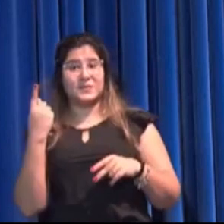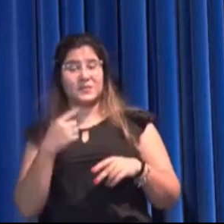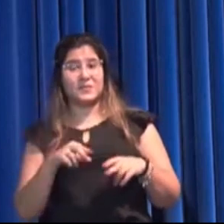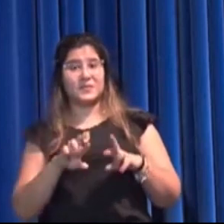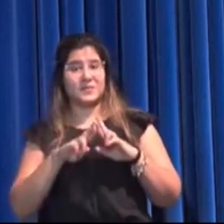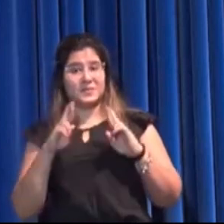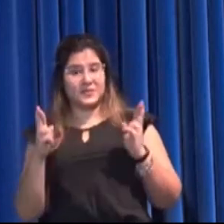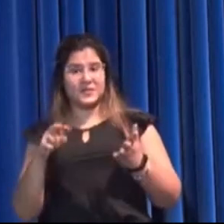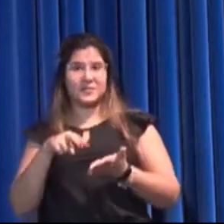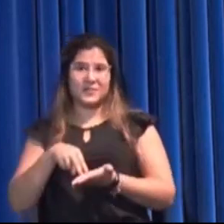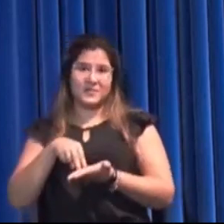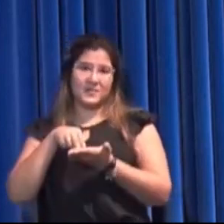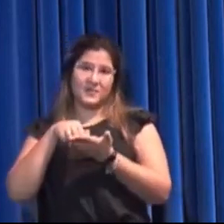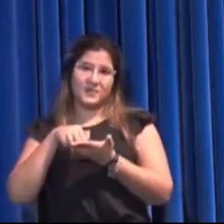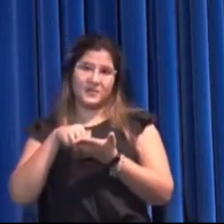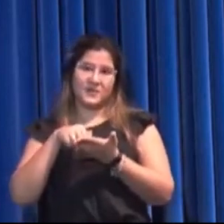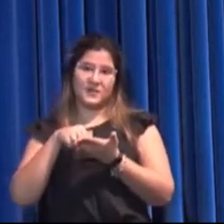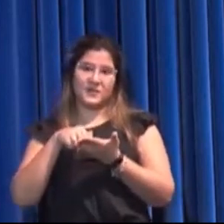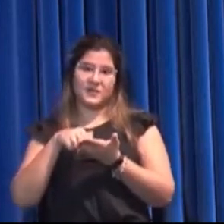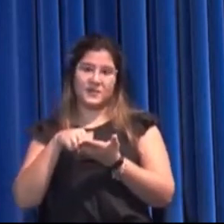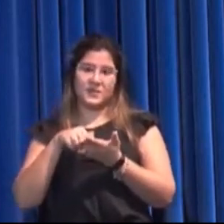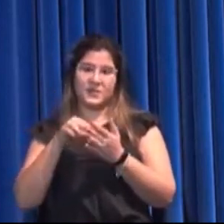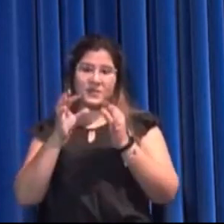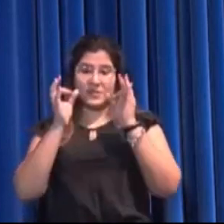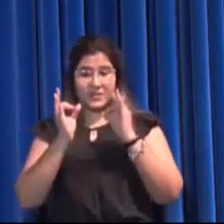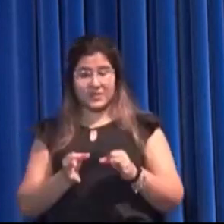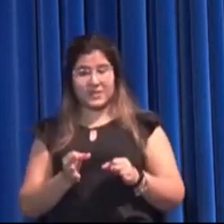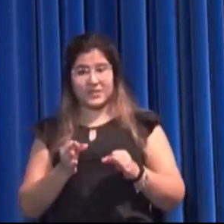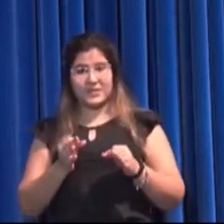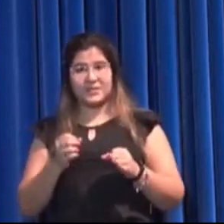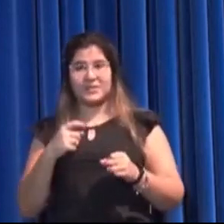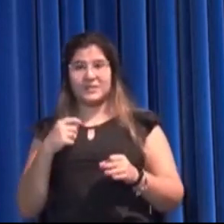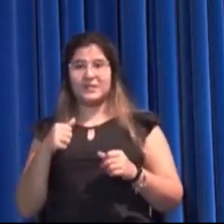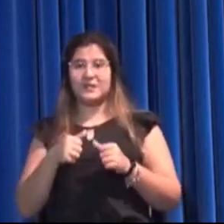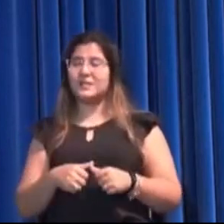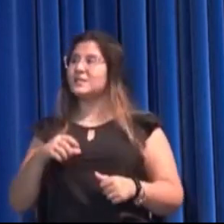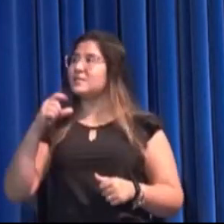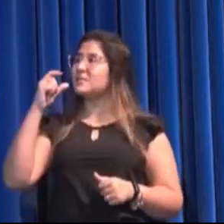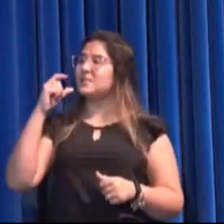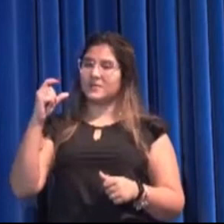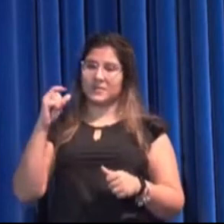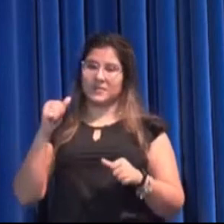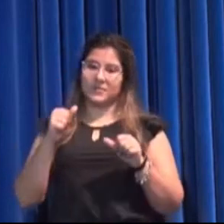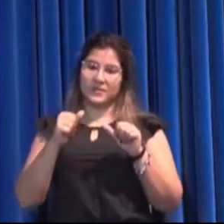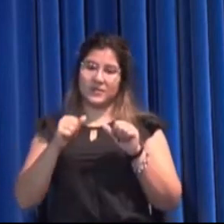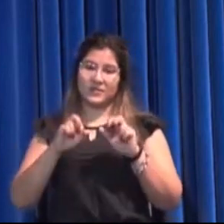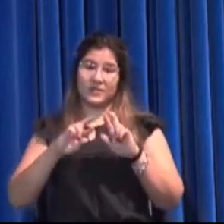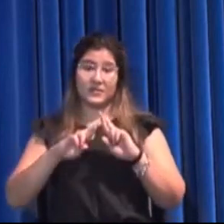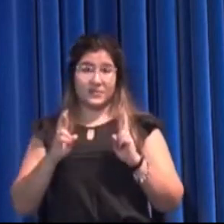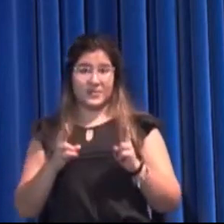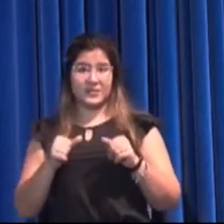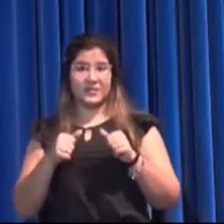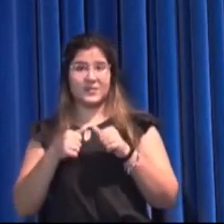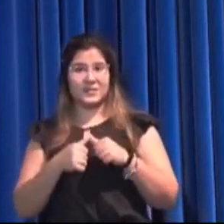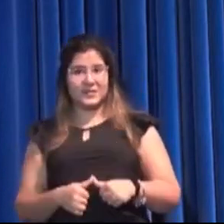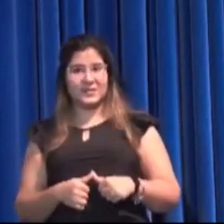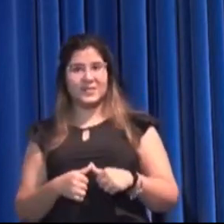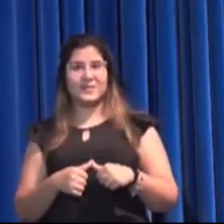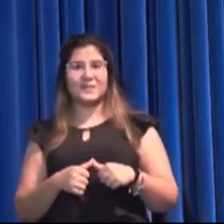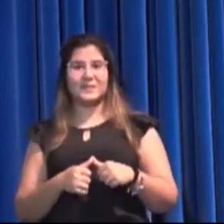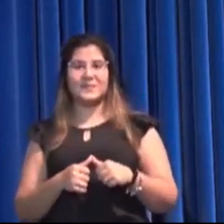a nossa firmeza, a nossa convicção de que essa palavra de esperança está na palavra de